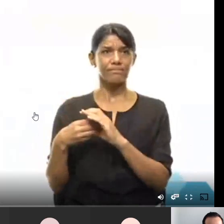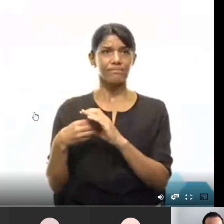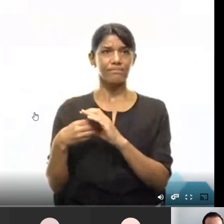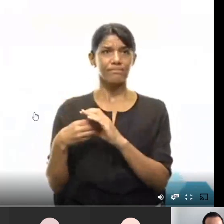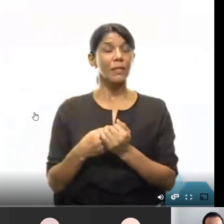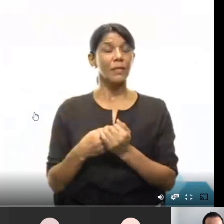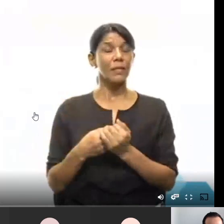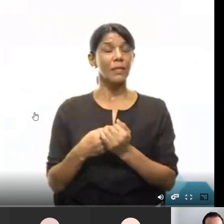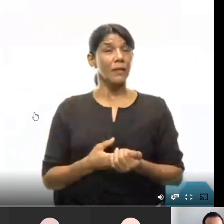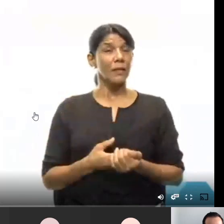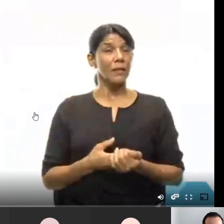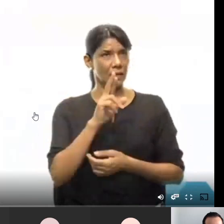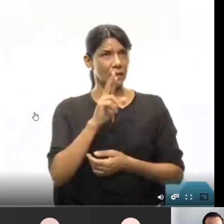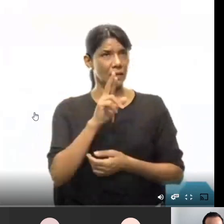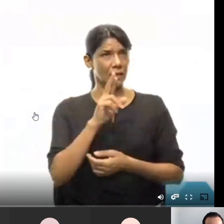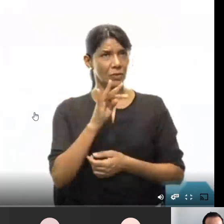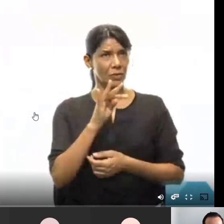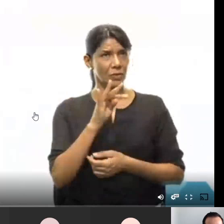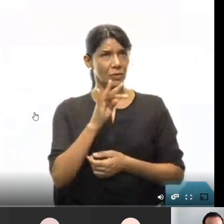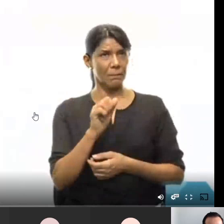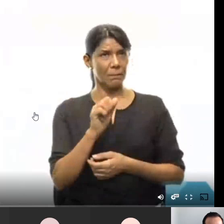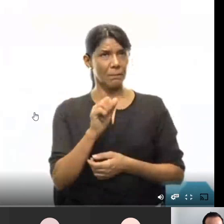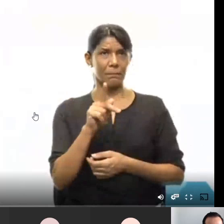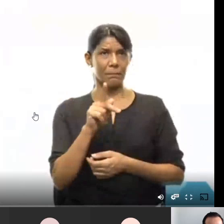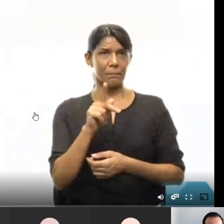Mais uma vez, a radioterapia tem